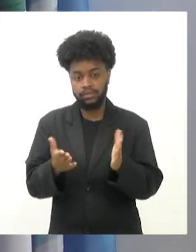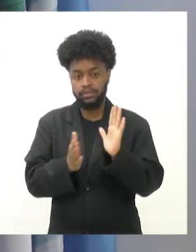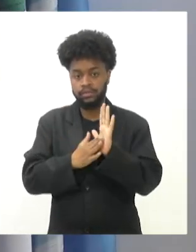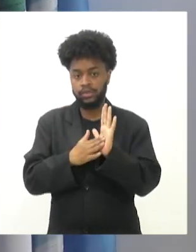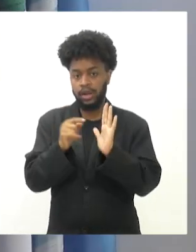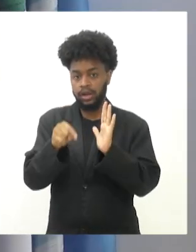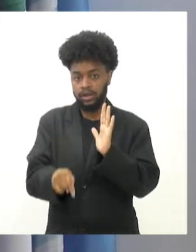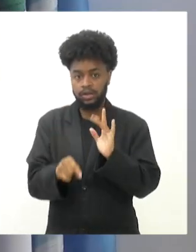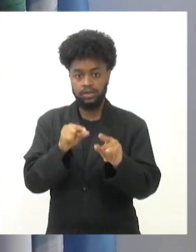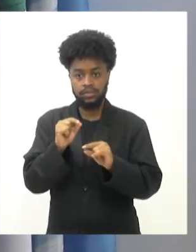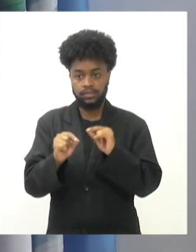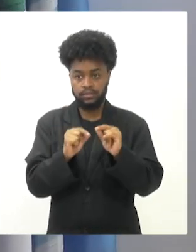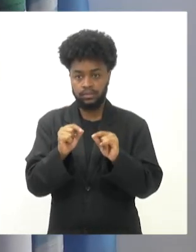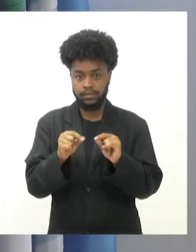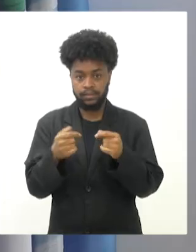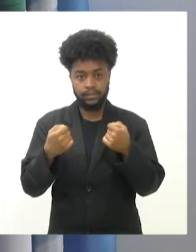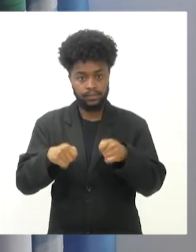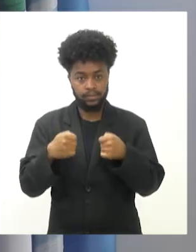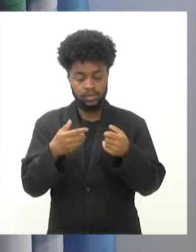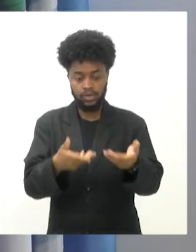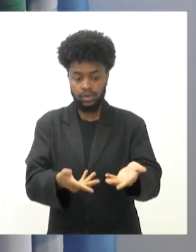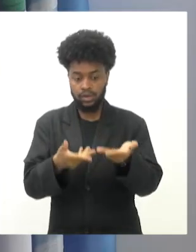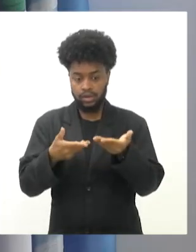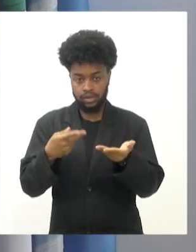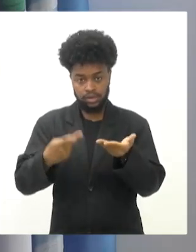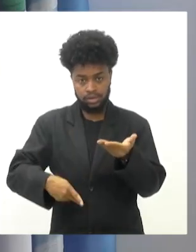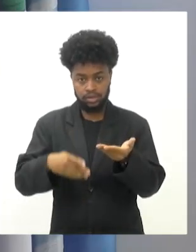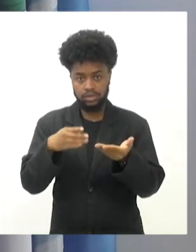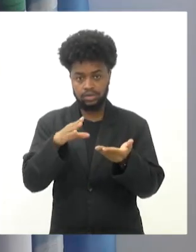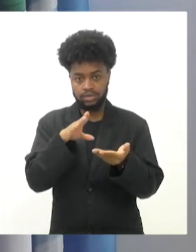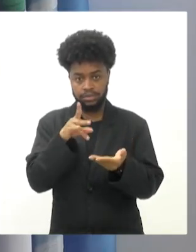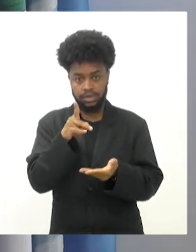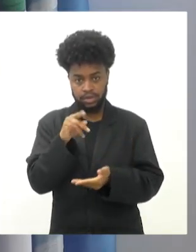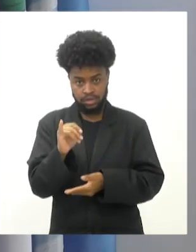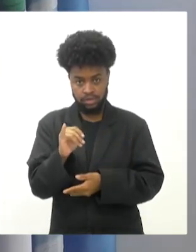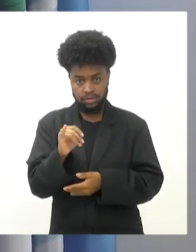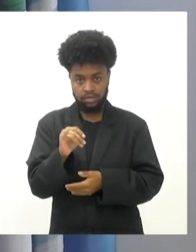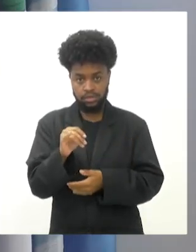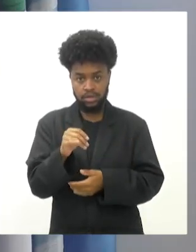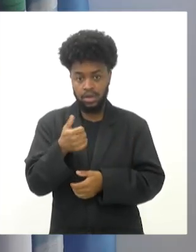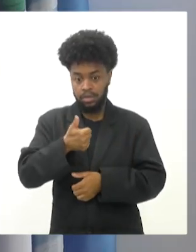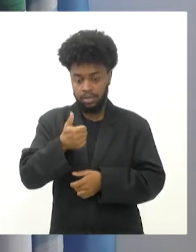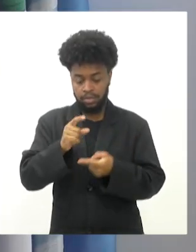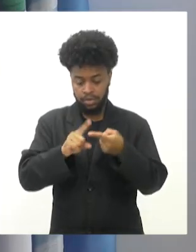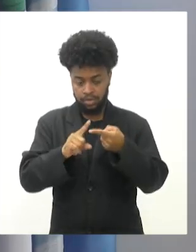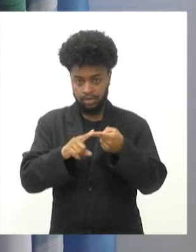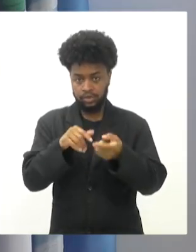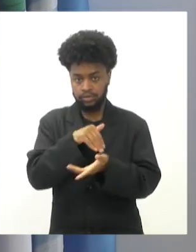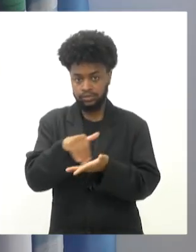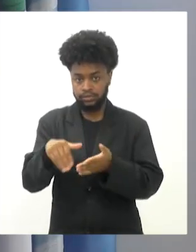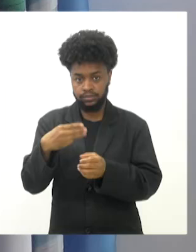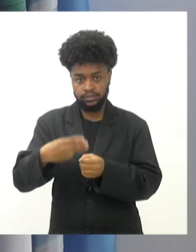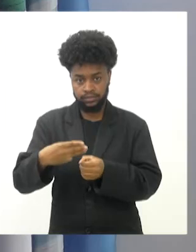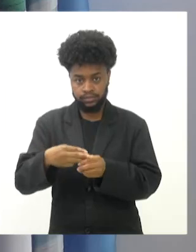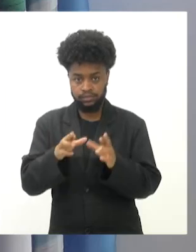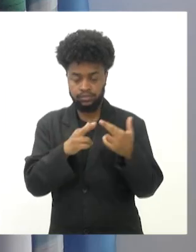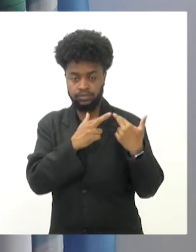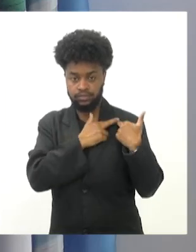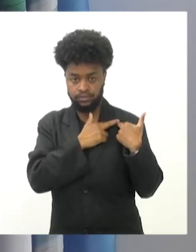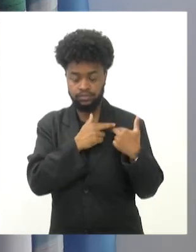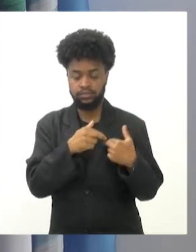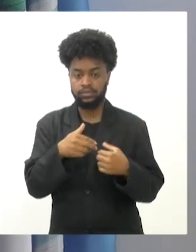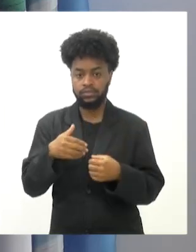que sejam ouvidos no âmbito dessa CPI, nesse primeiro eixo temático, as secretarias municipais competentes,